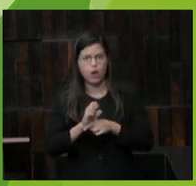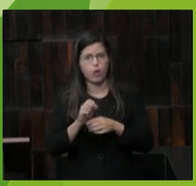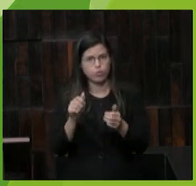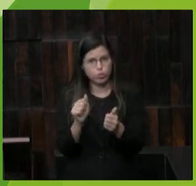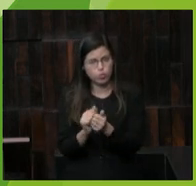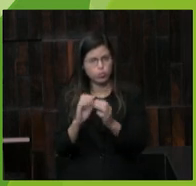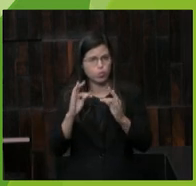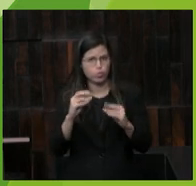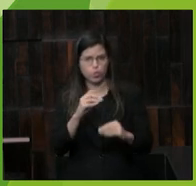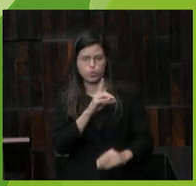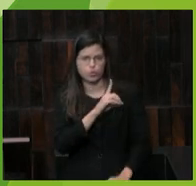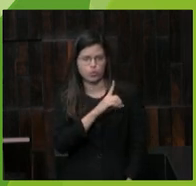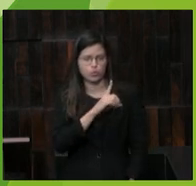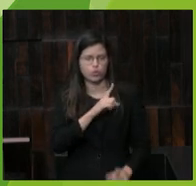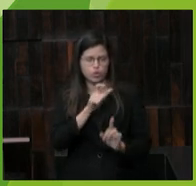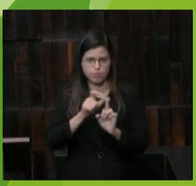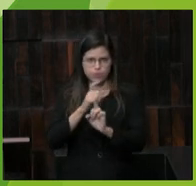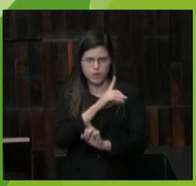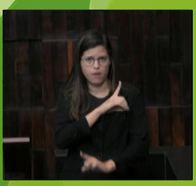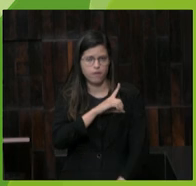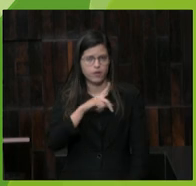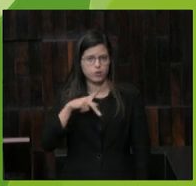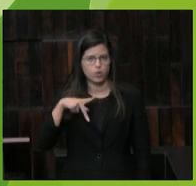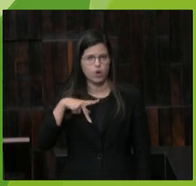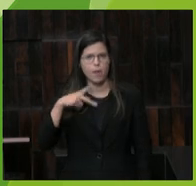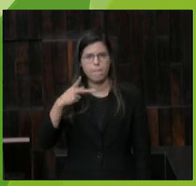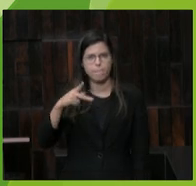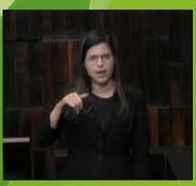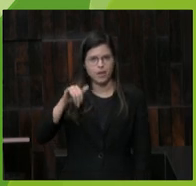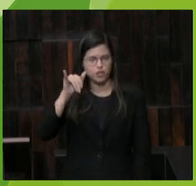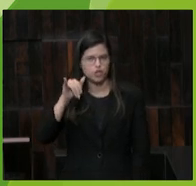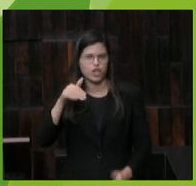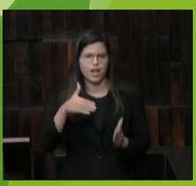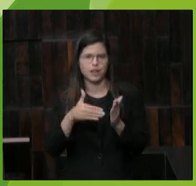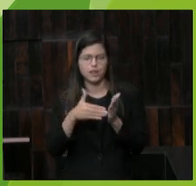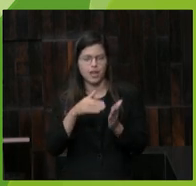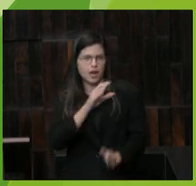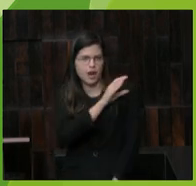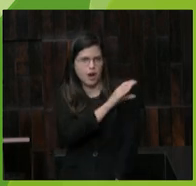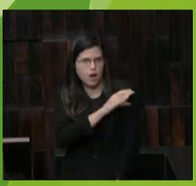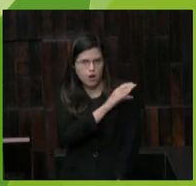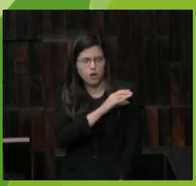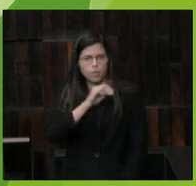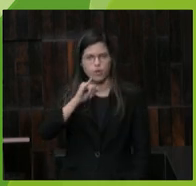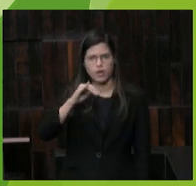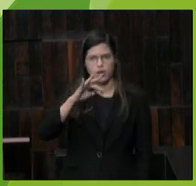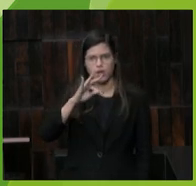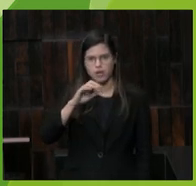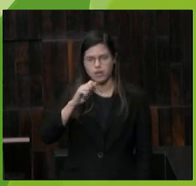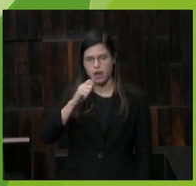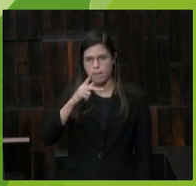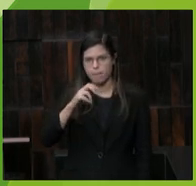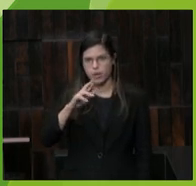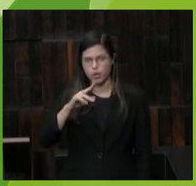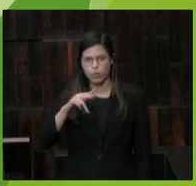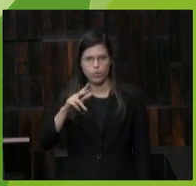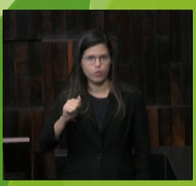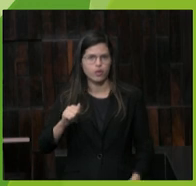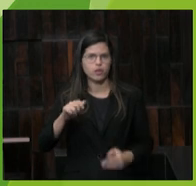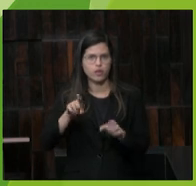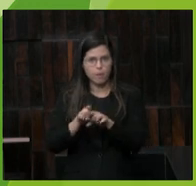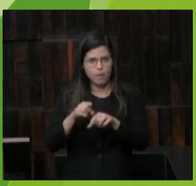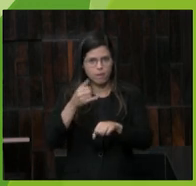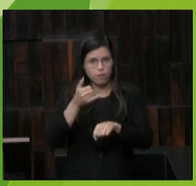tutela coletiva. Então, assim, Paraty, de Paraty a Campos, a Itaperuna, a Volta Redonda, então a gente consegue